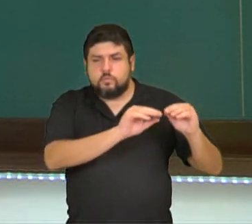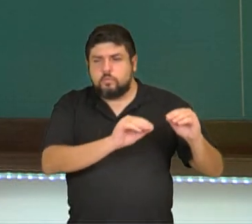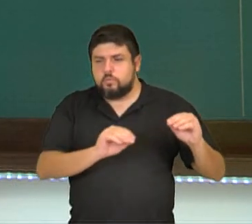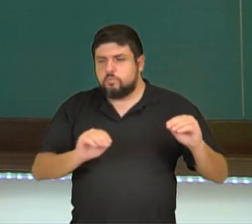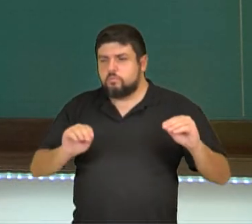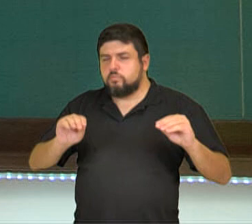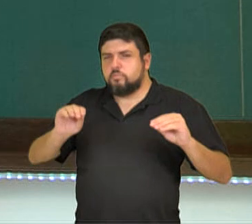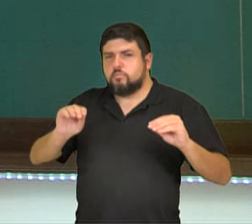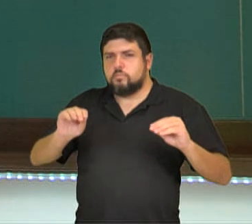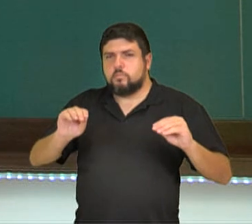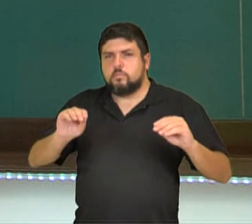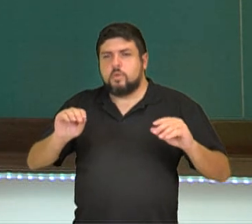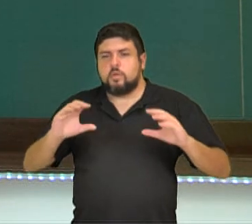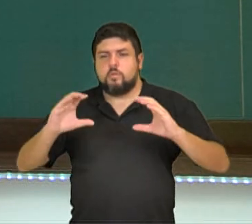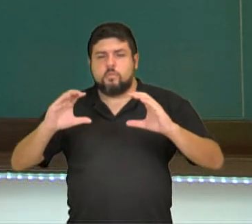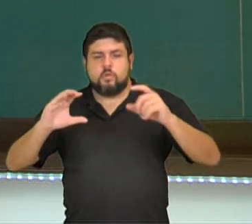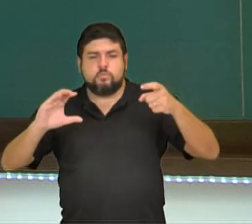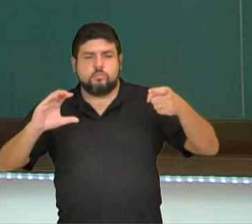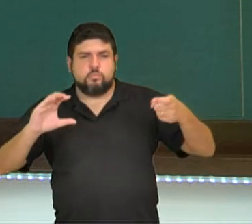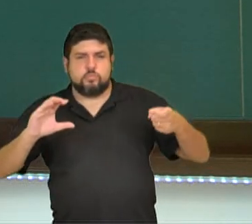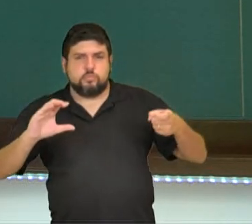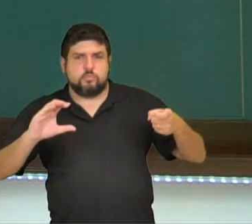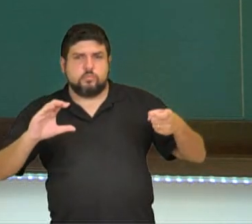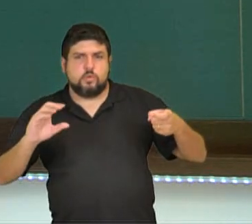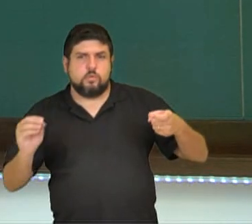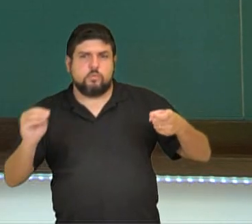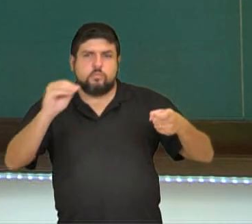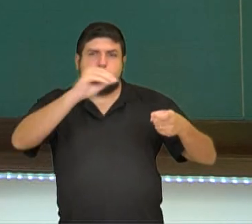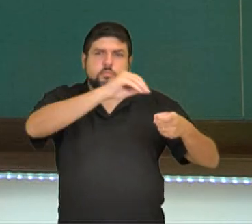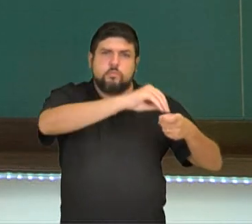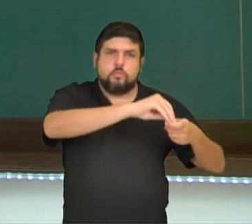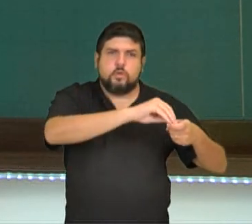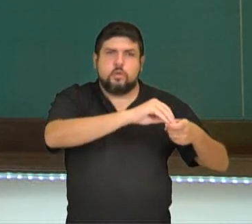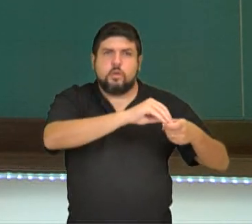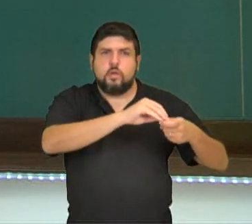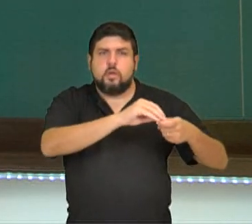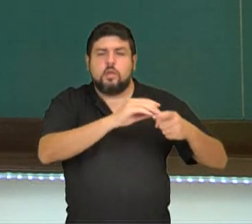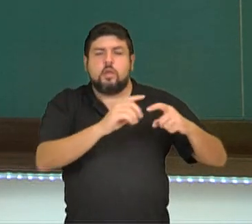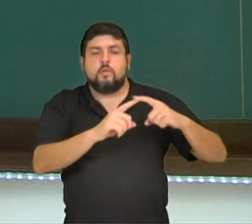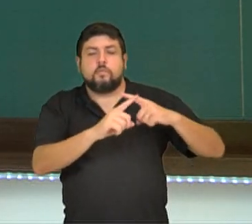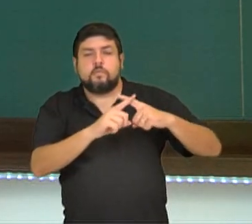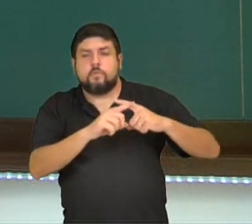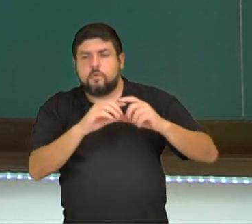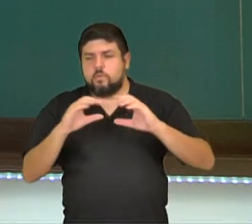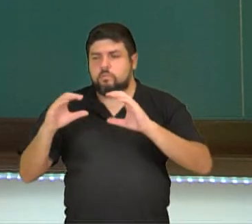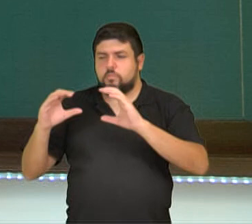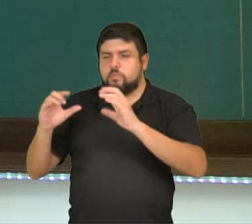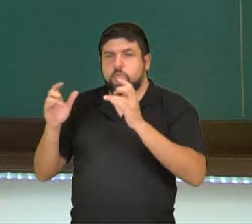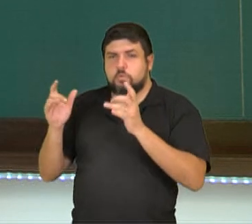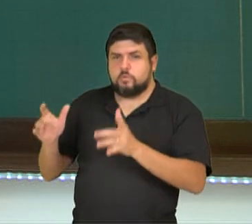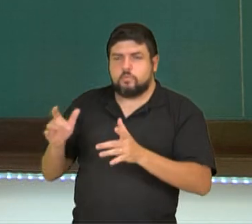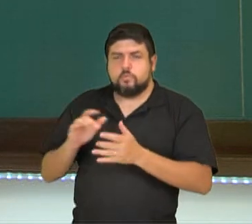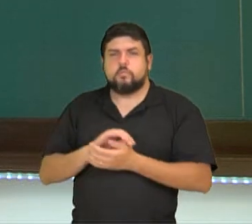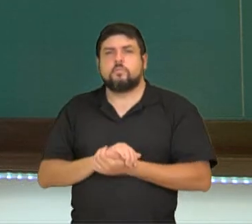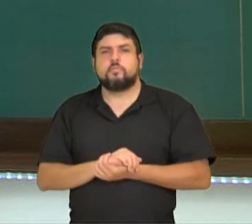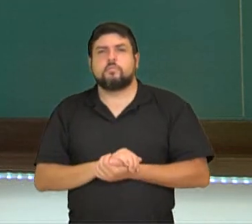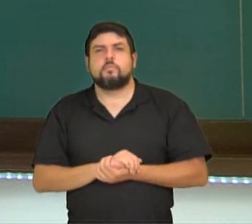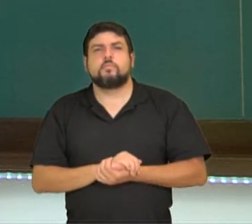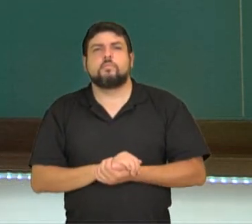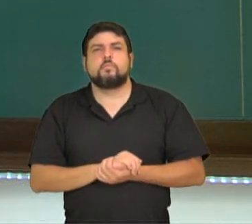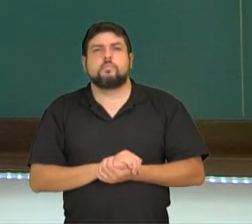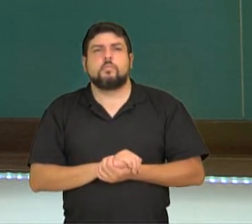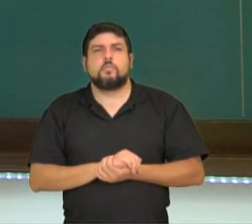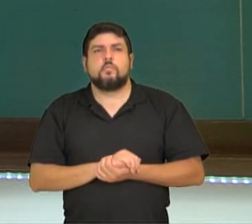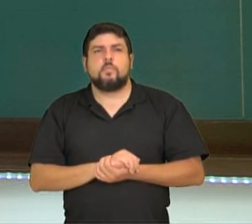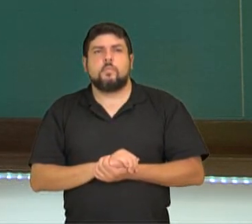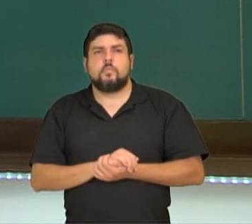E eu multiplico pelo que sobrou. Se eu tirar o x dessa parcela, sobra o 4. Mas,